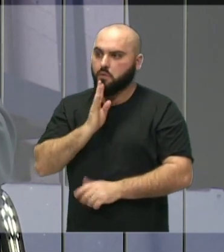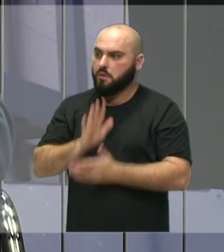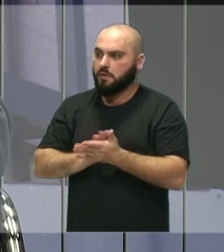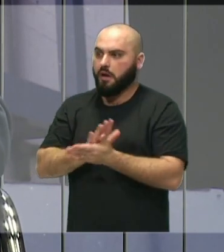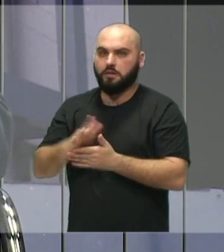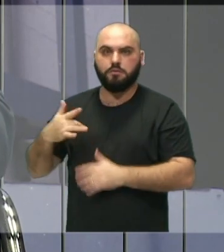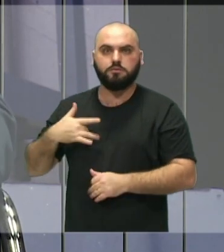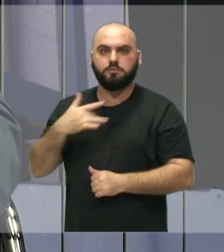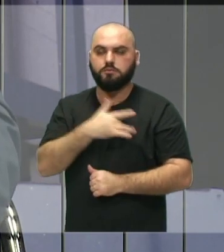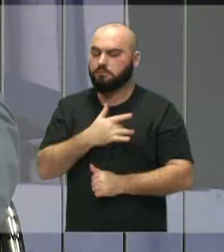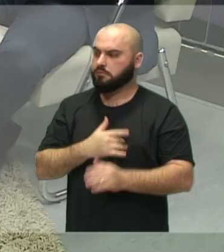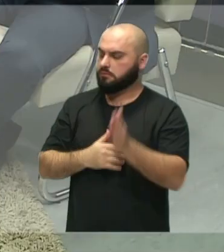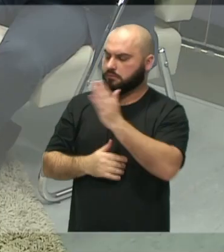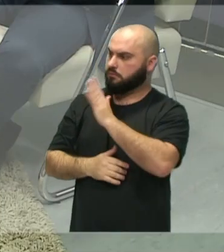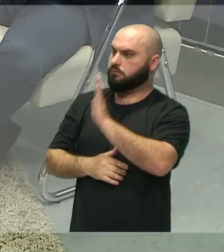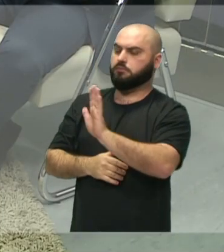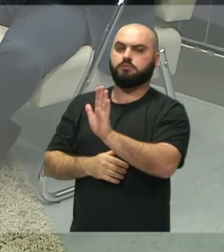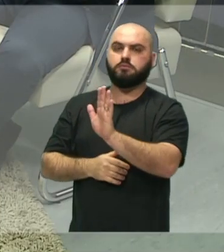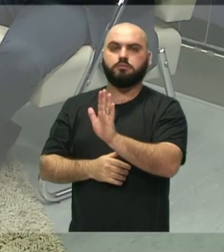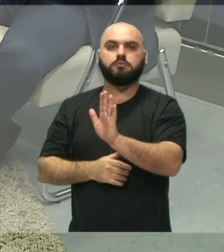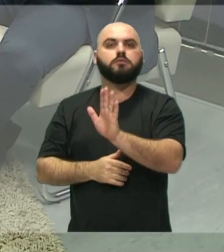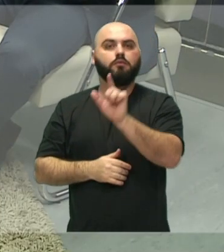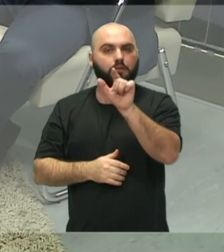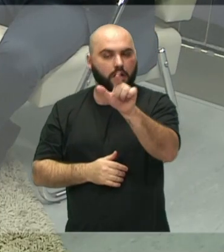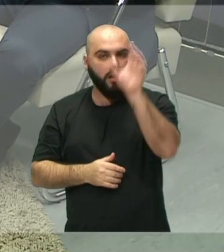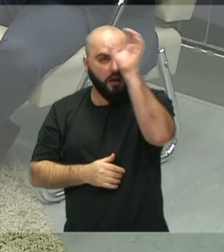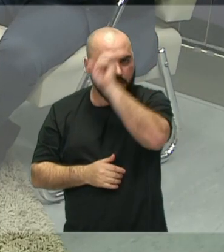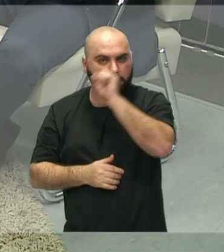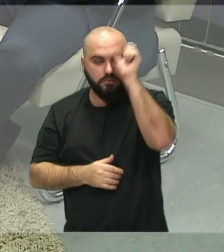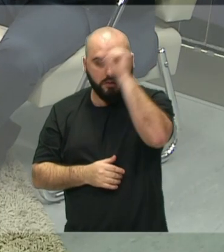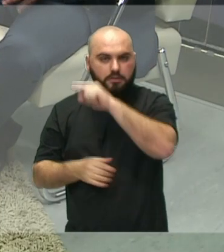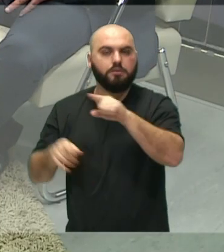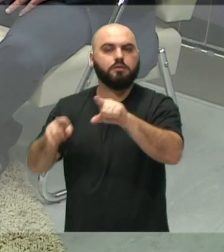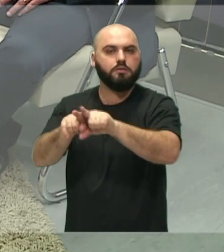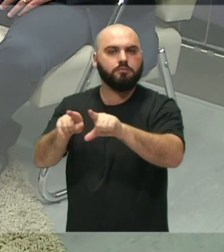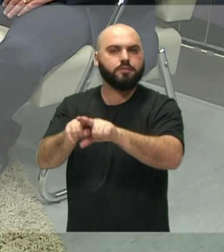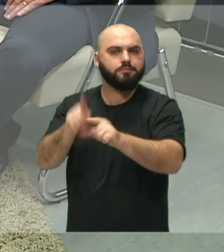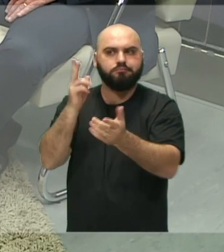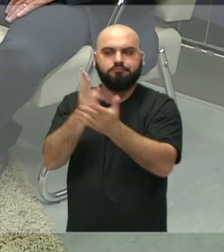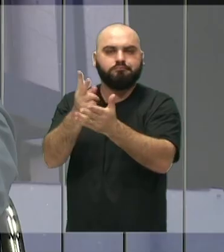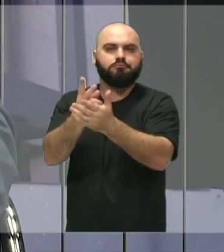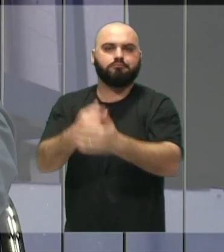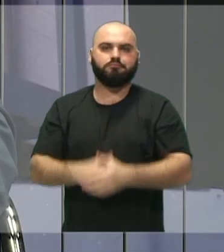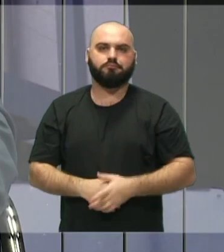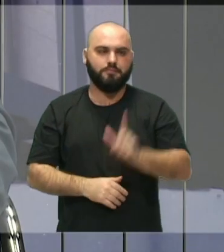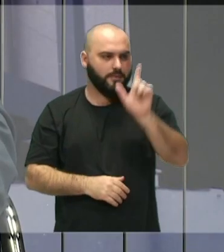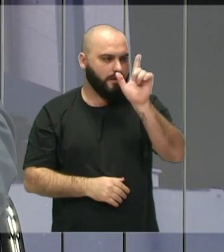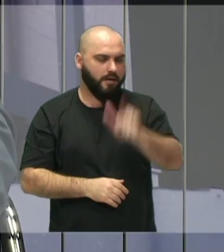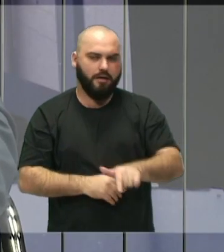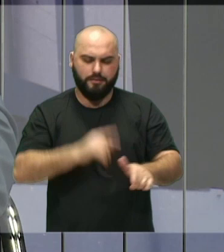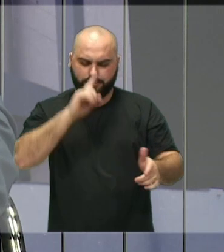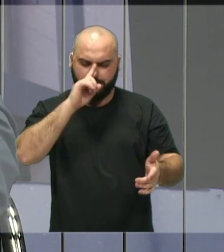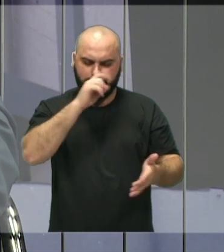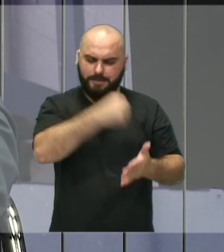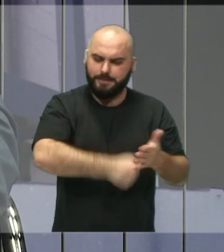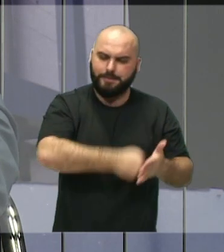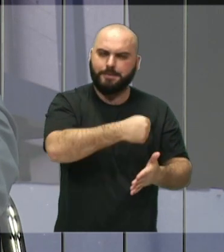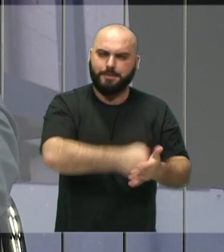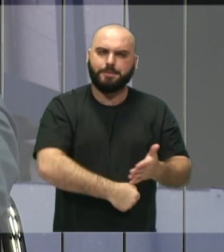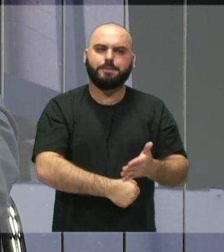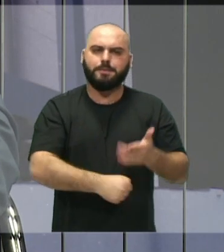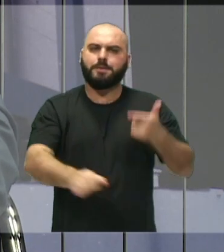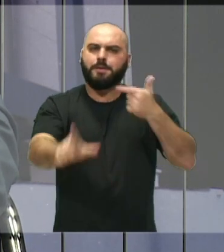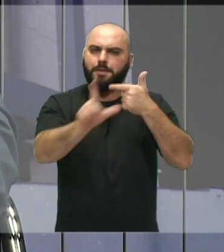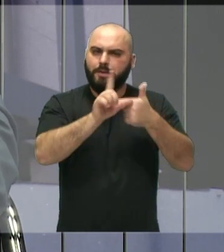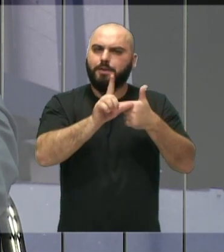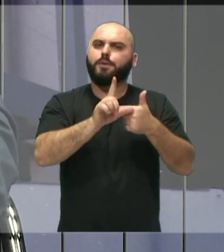saúde, então tu acaba também aprendendo com teus pares, muitas vezes, né? É um desafio sim, né? Estar